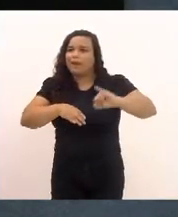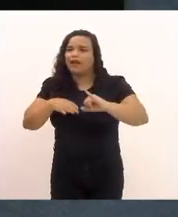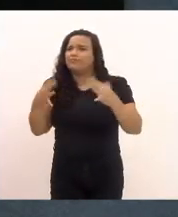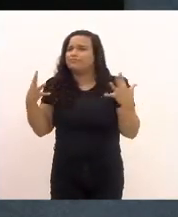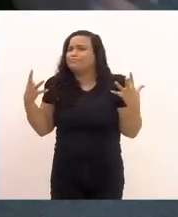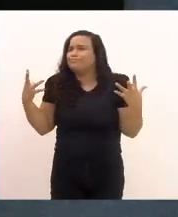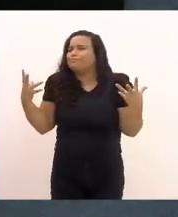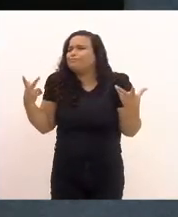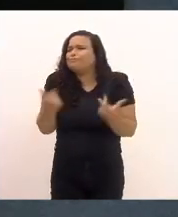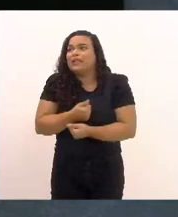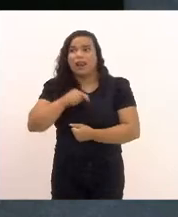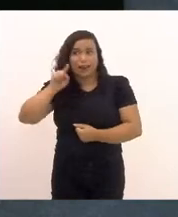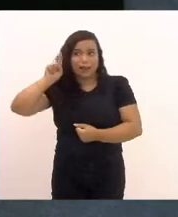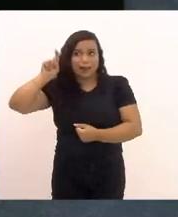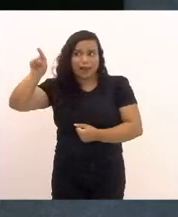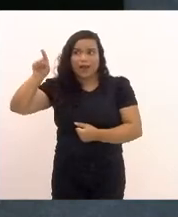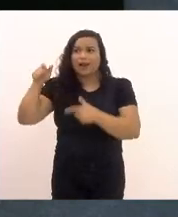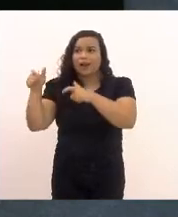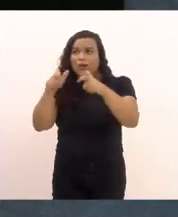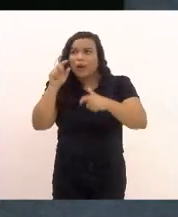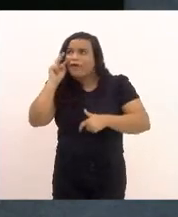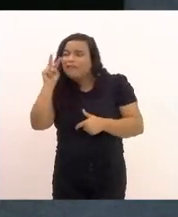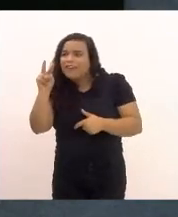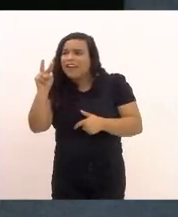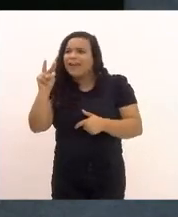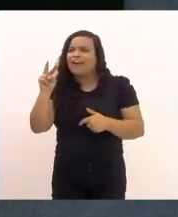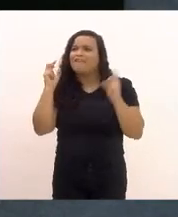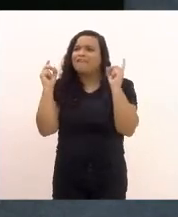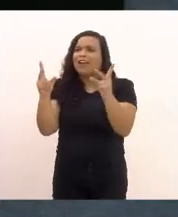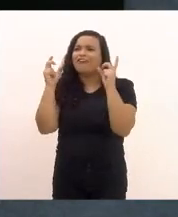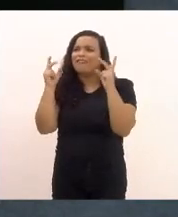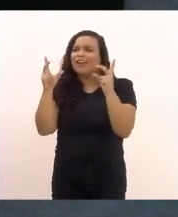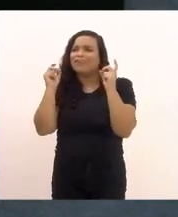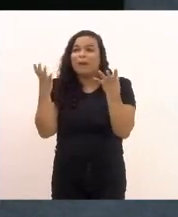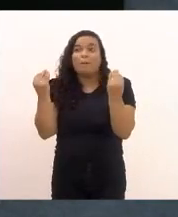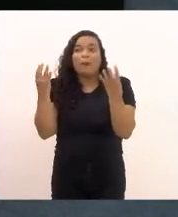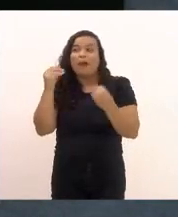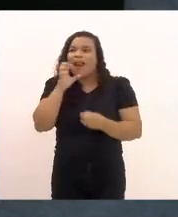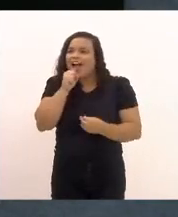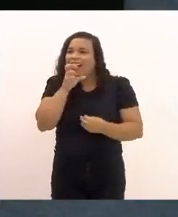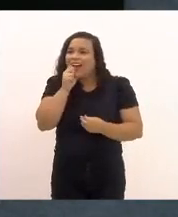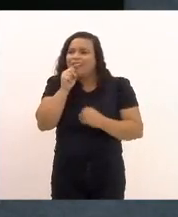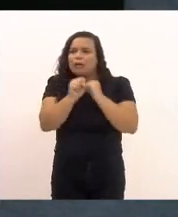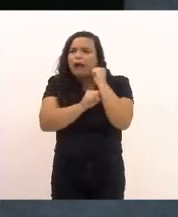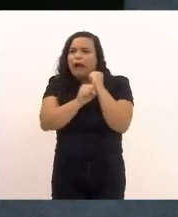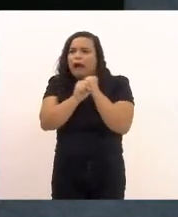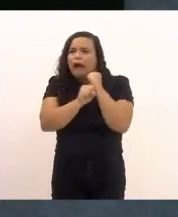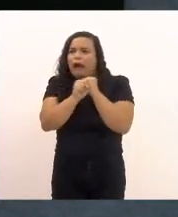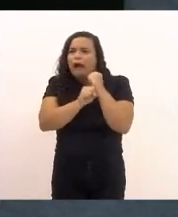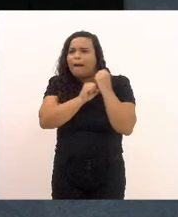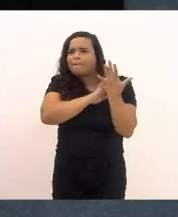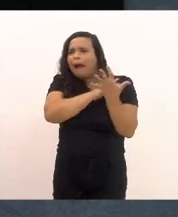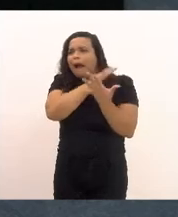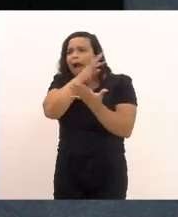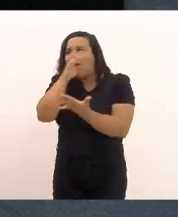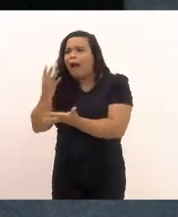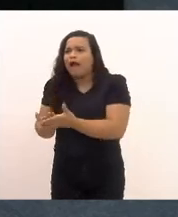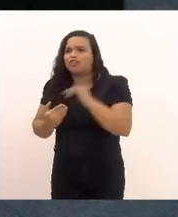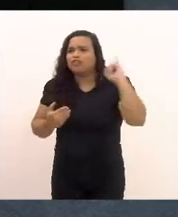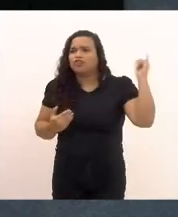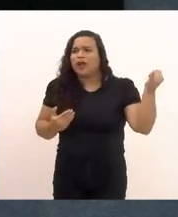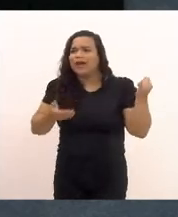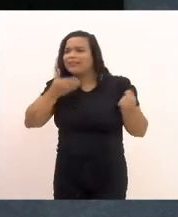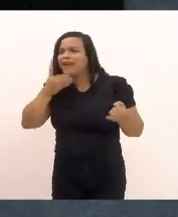em qualquer lugar, você vê as barraquinhas vendendo uma quantidade enorme de laranja o ano inteiro. Então, é